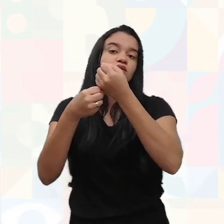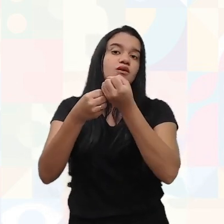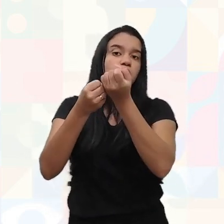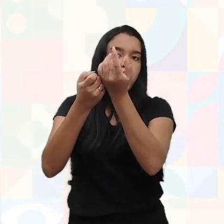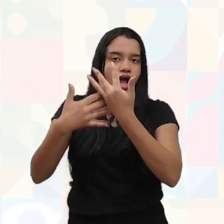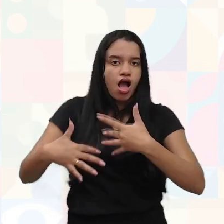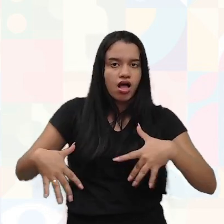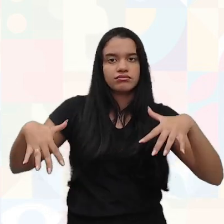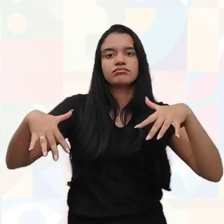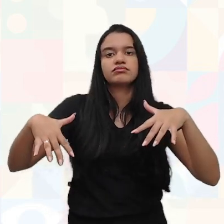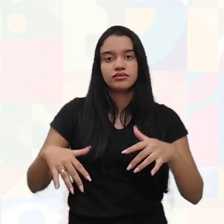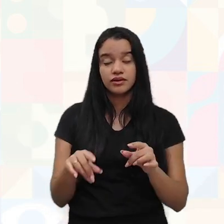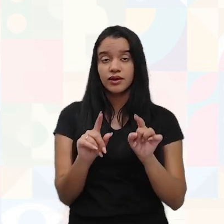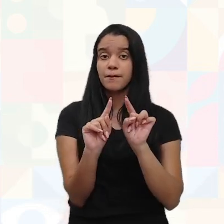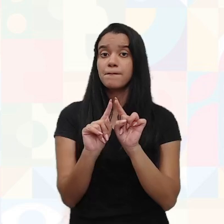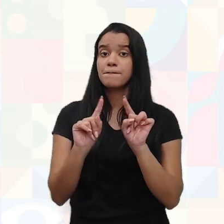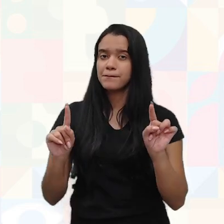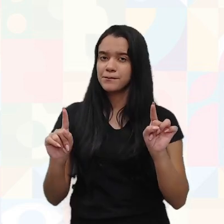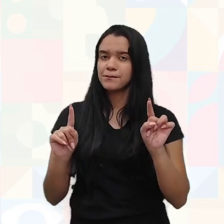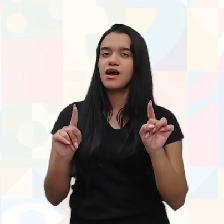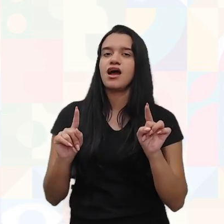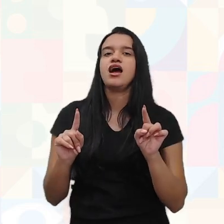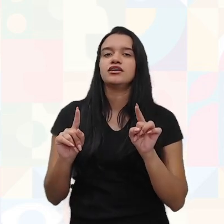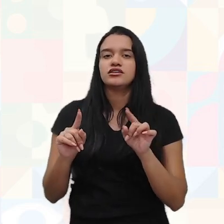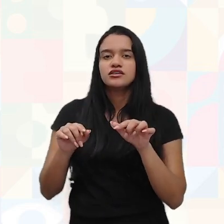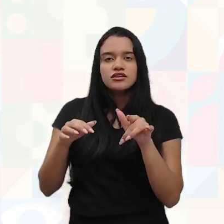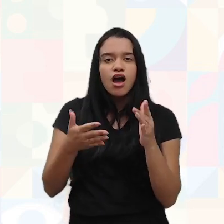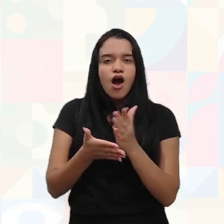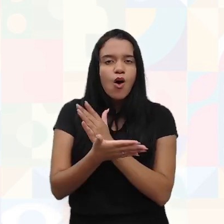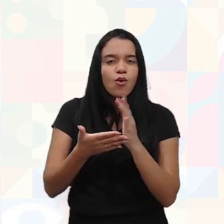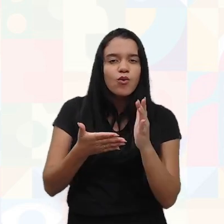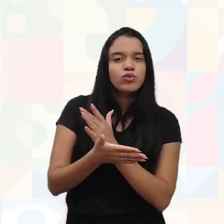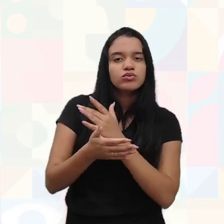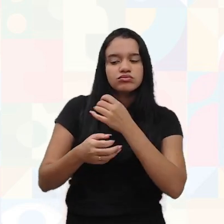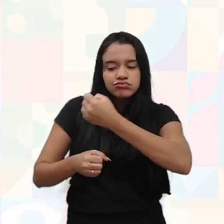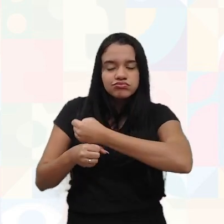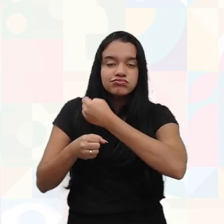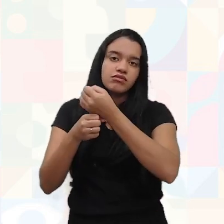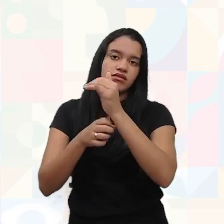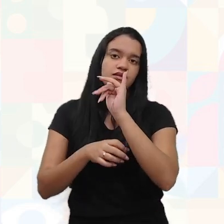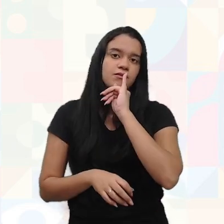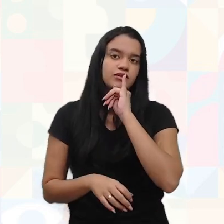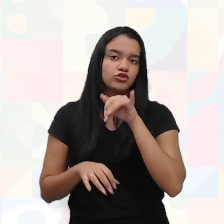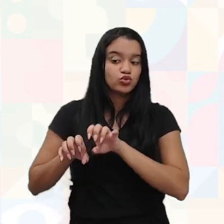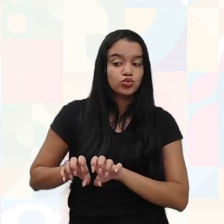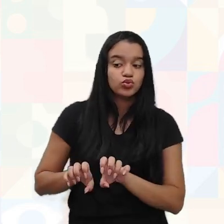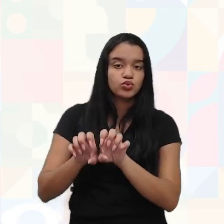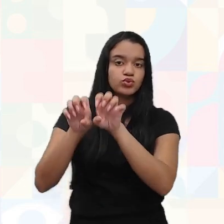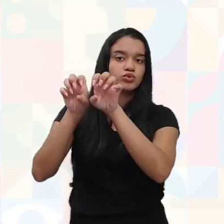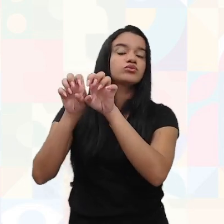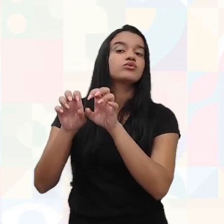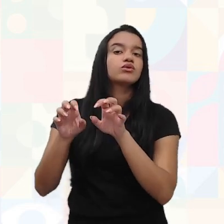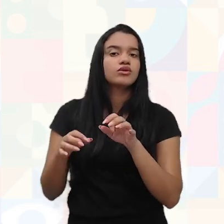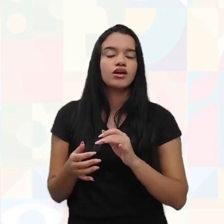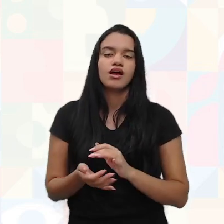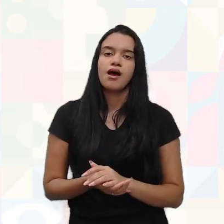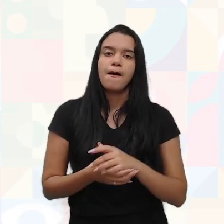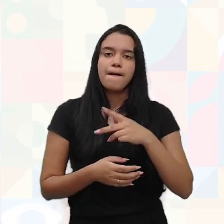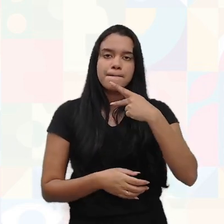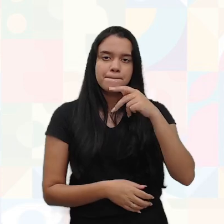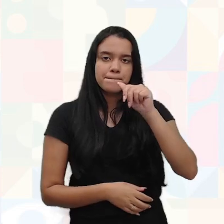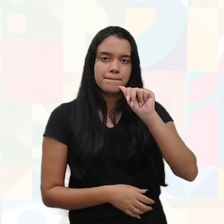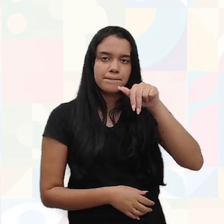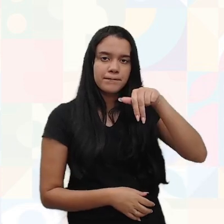mas alguns pontos-chave, alguns edifícios que permaneceram, né, como, por exemplo, o Panteão de Roma, né, eles